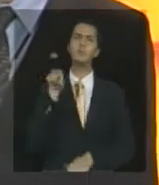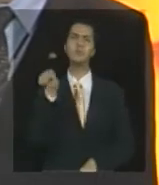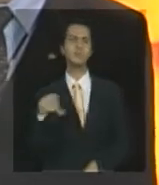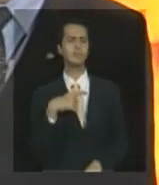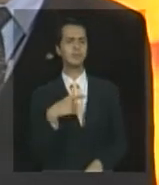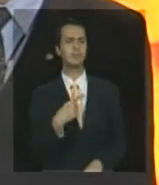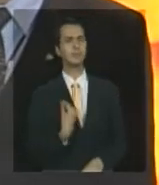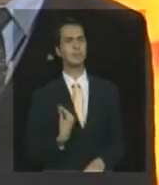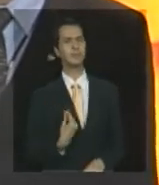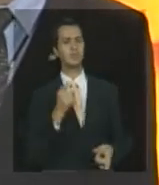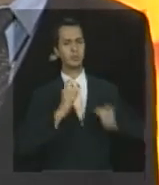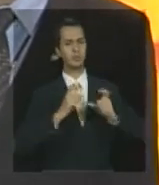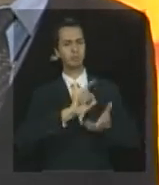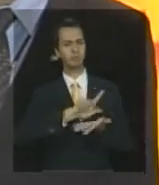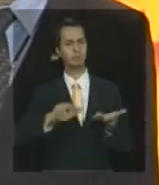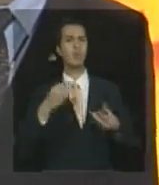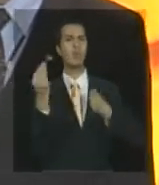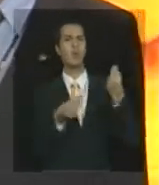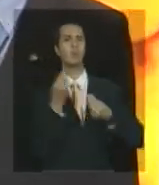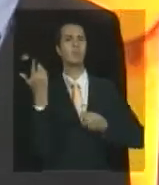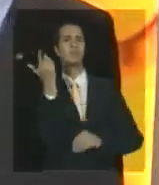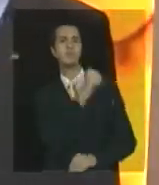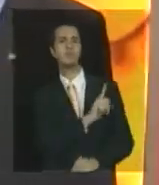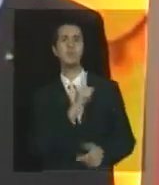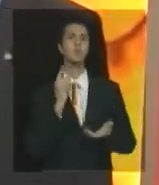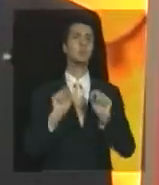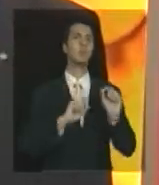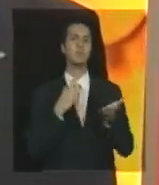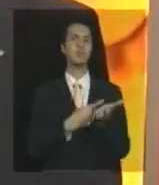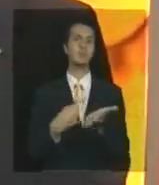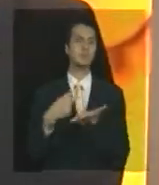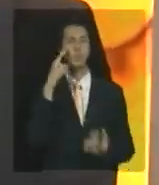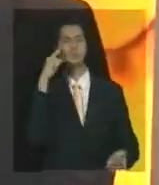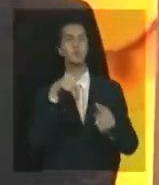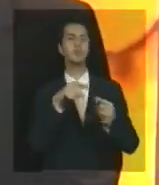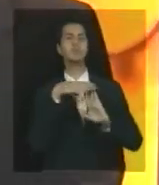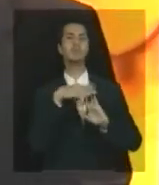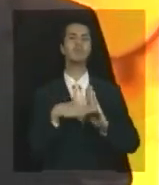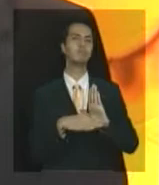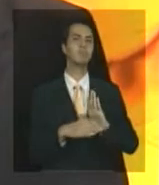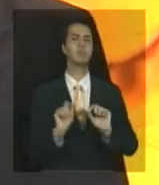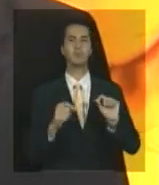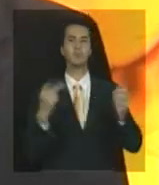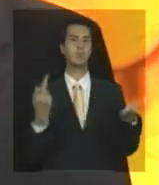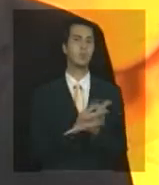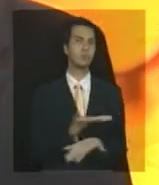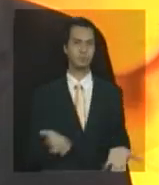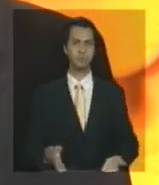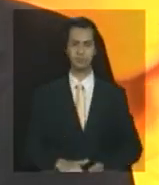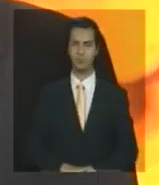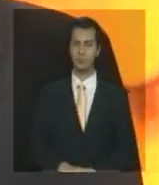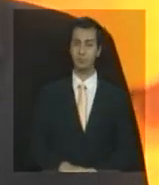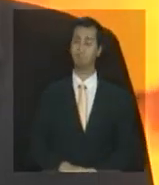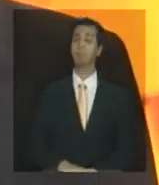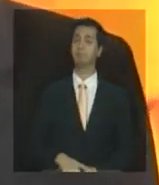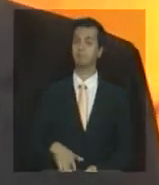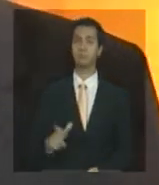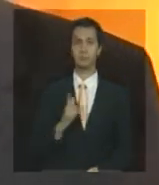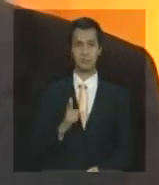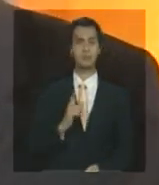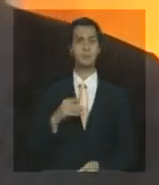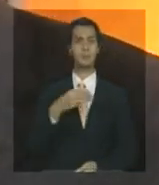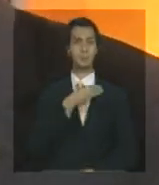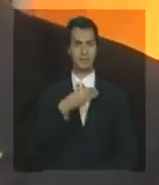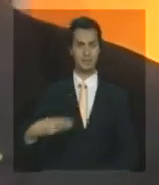foi tratado nessa viagem? O que ficou acertado? Quais são as metas? Olha, inclusive, uma reunião de ministros do